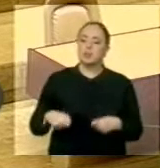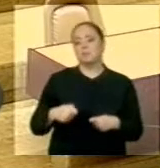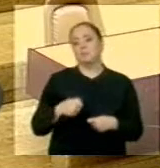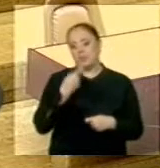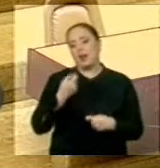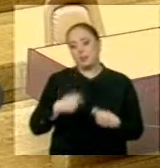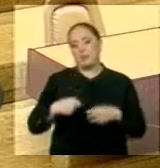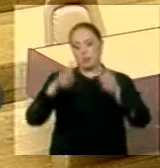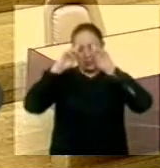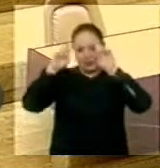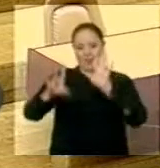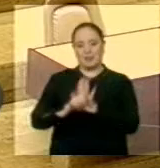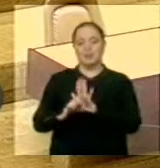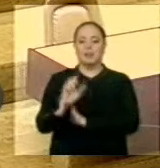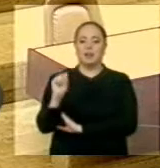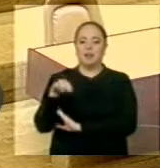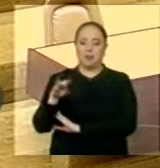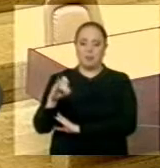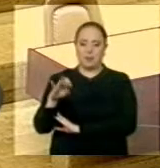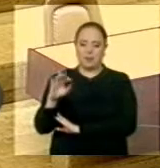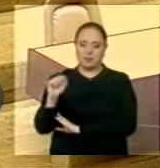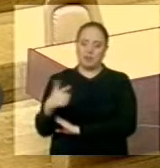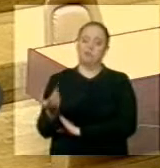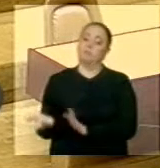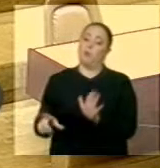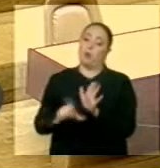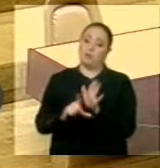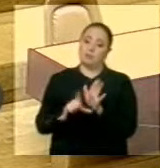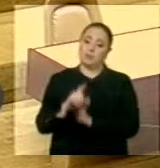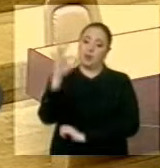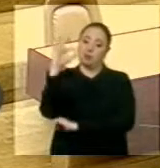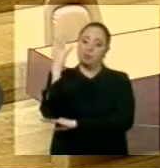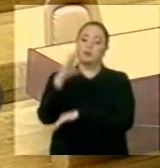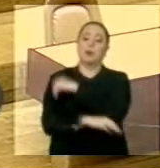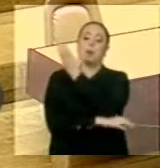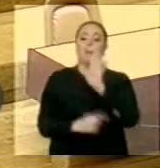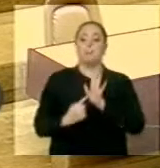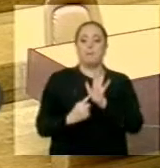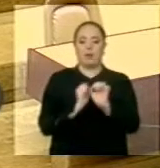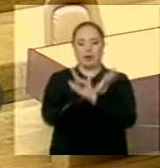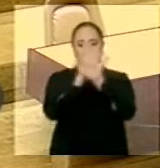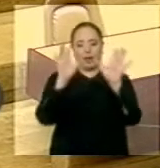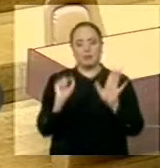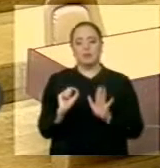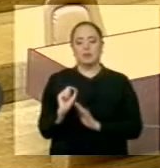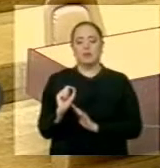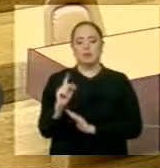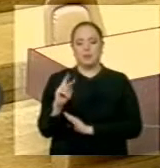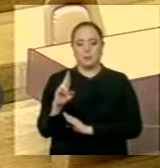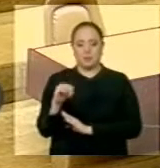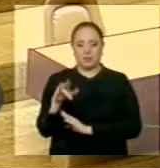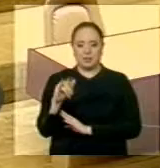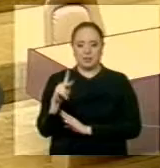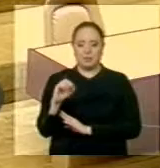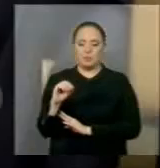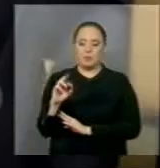à legislação ambiental. Portanto, a legislação ambiental traz com muita clareza também o princípio da reparação integral ao